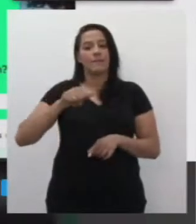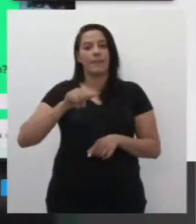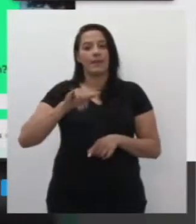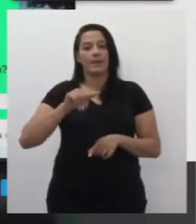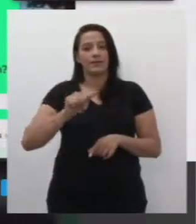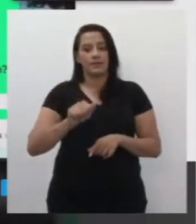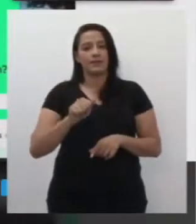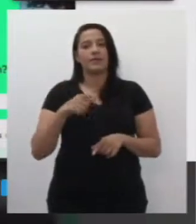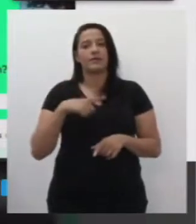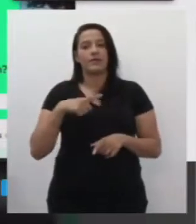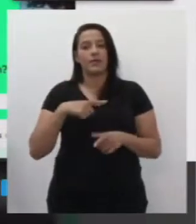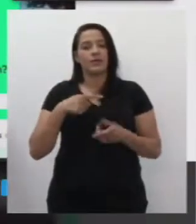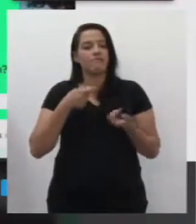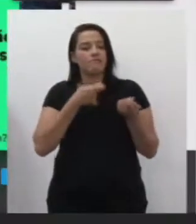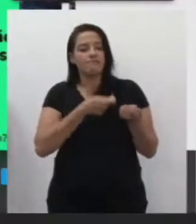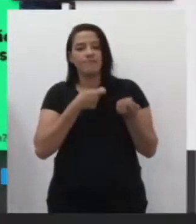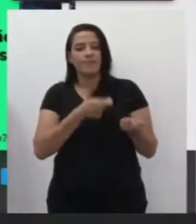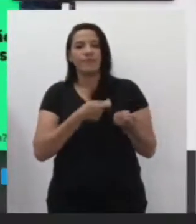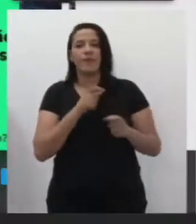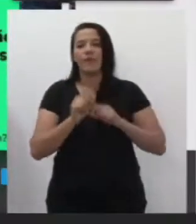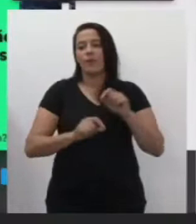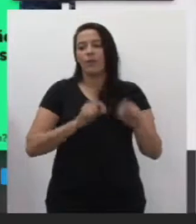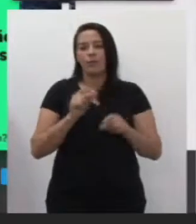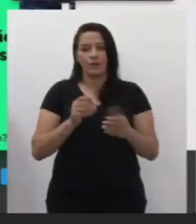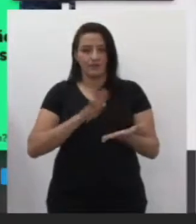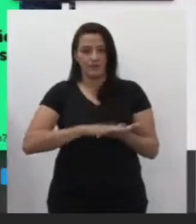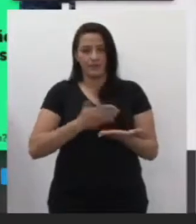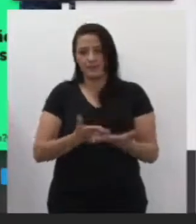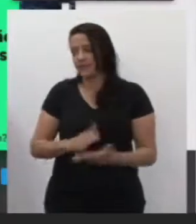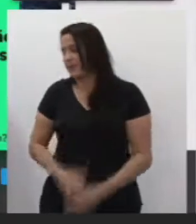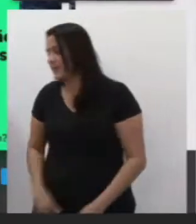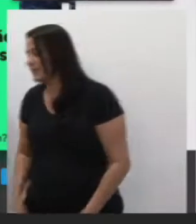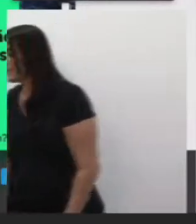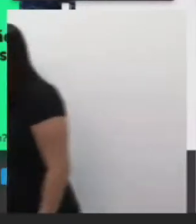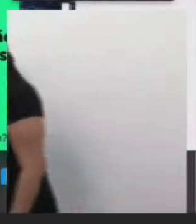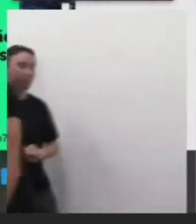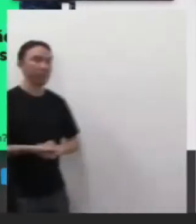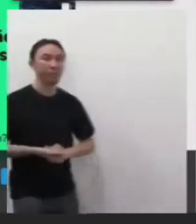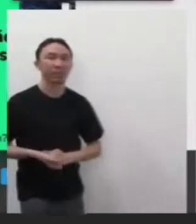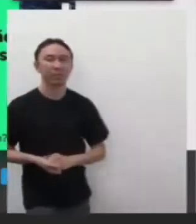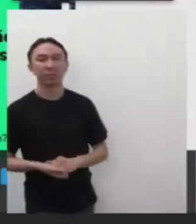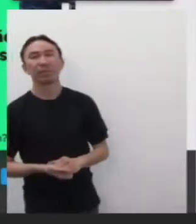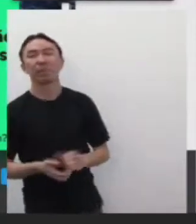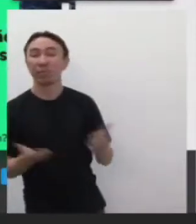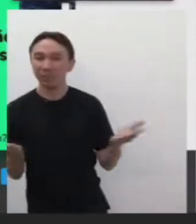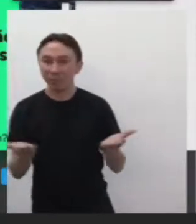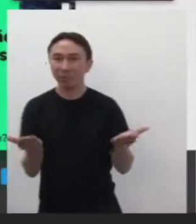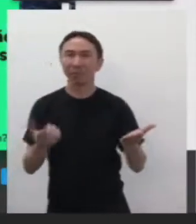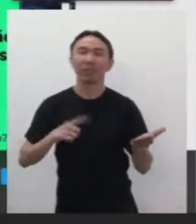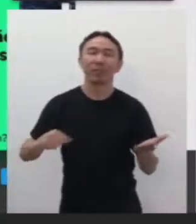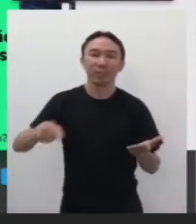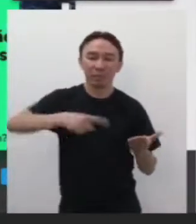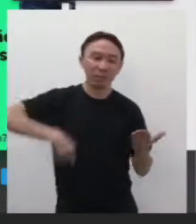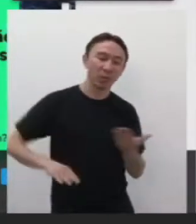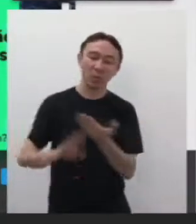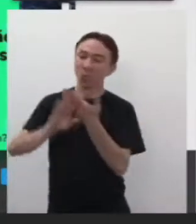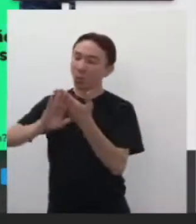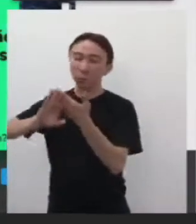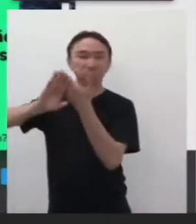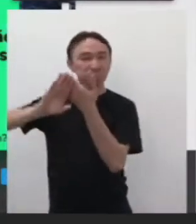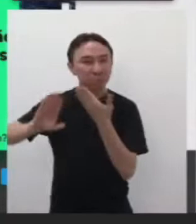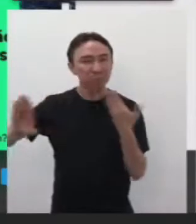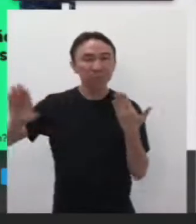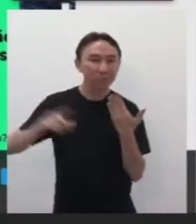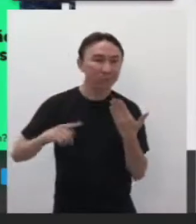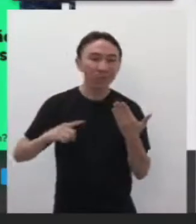uma provocação, né, Maia? Porque a gente está aí nesse período de isolamento, os alunos voltando aos